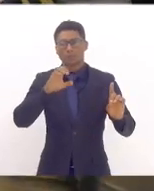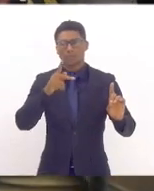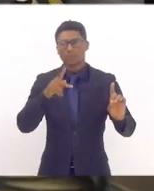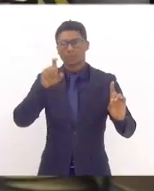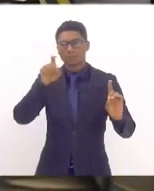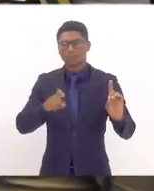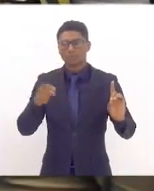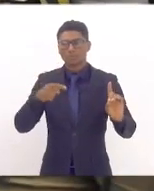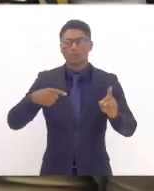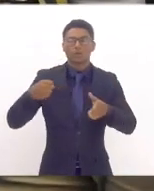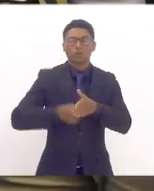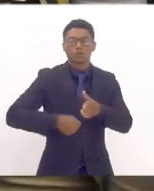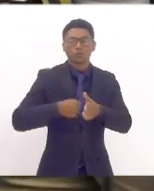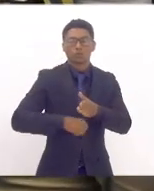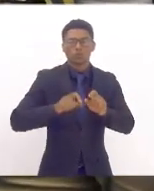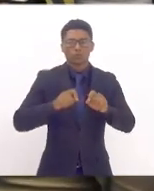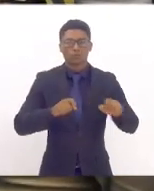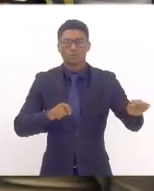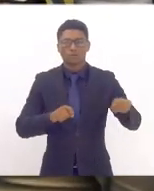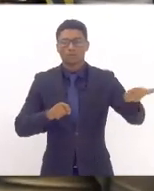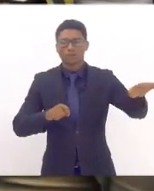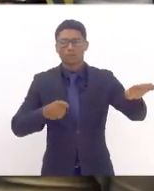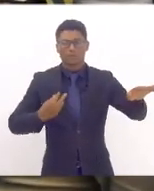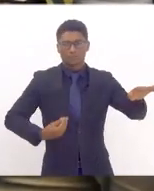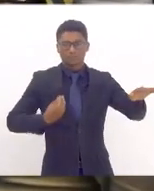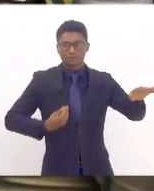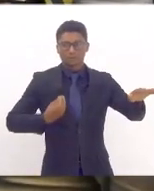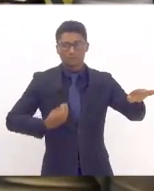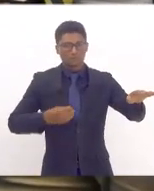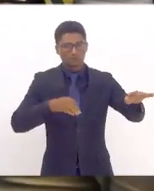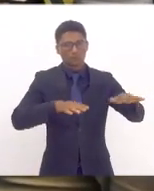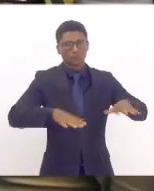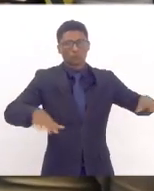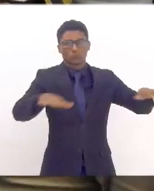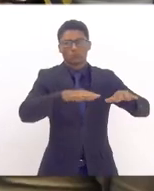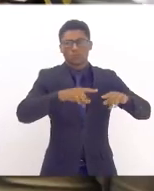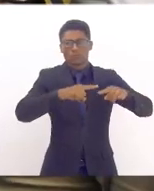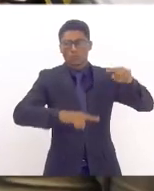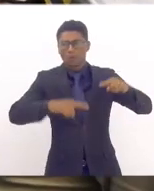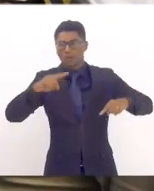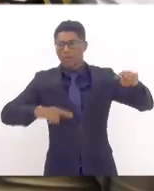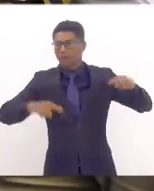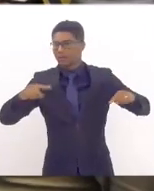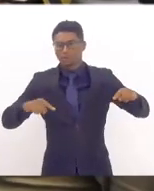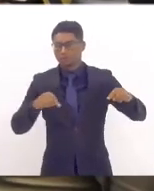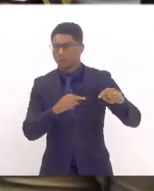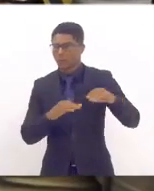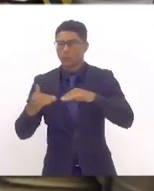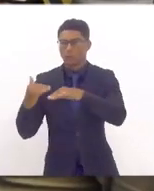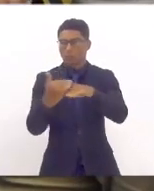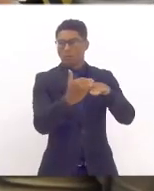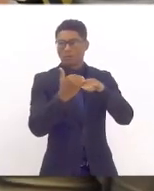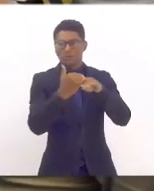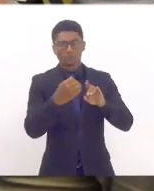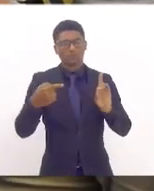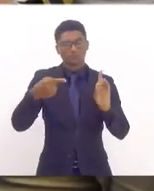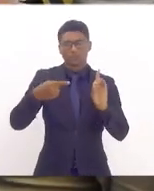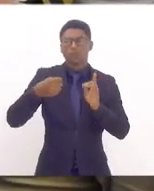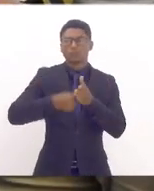que luta pela vida da favela que luta para superar as desigualdades sociais em especial com